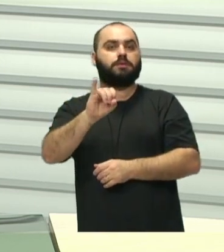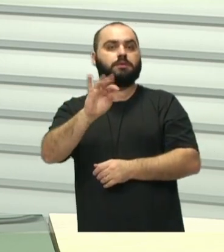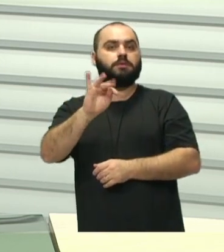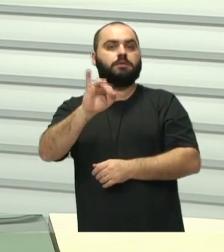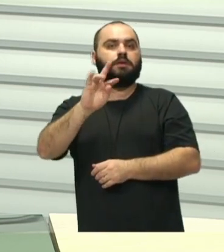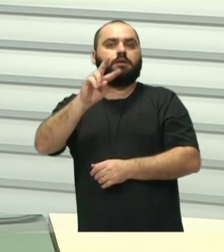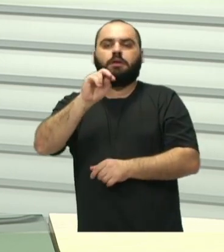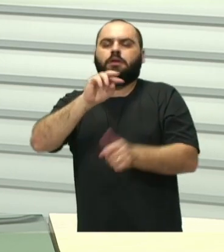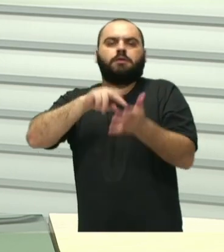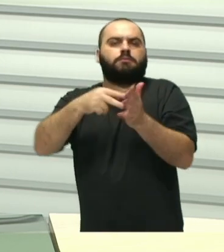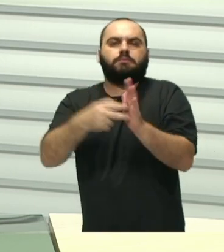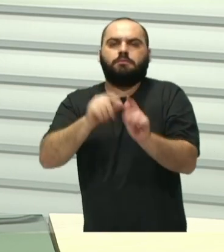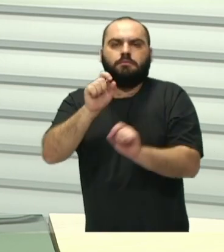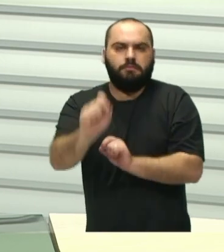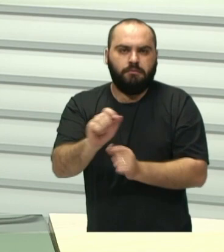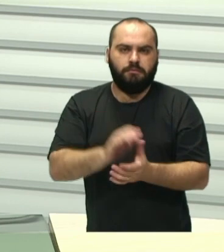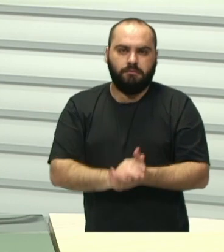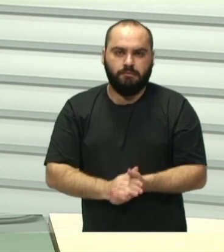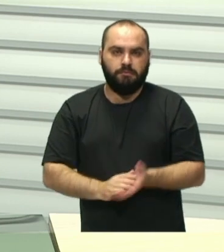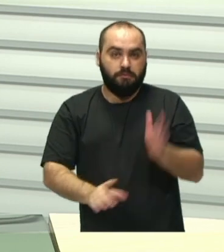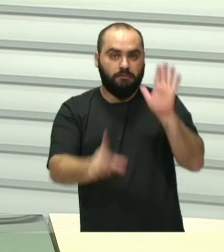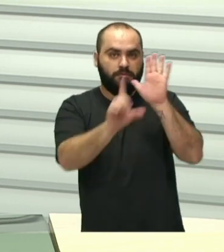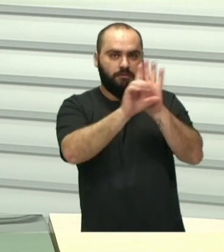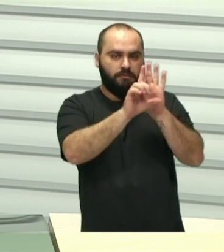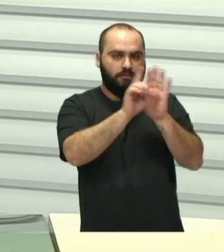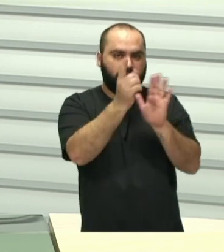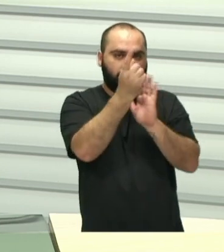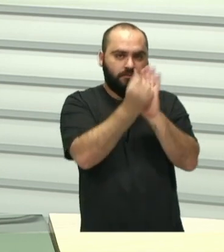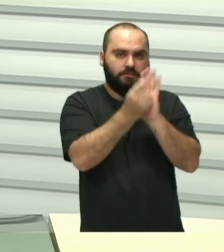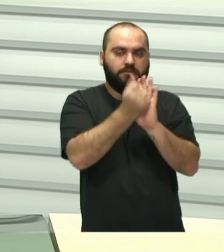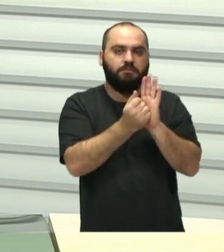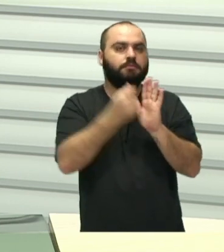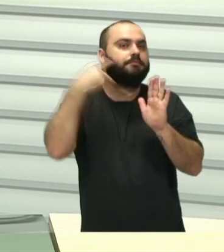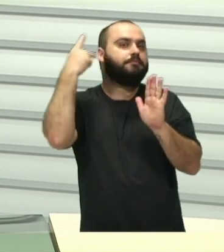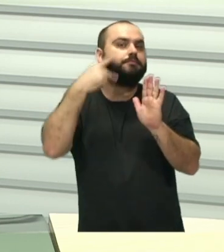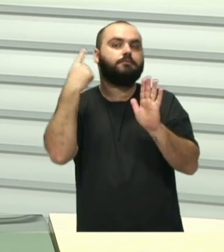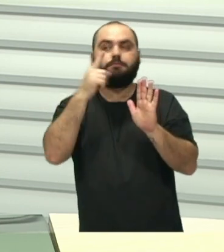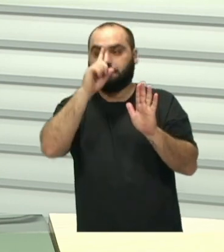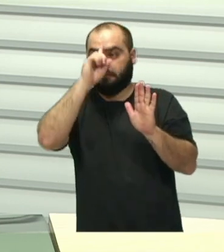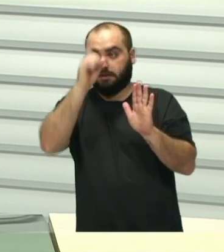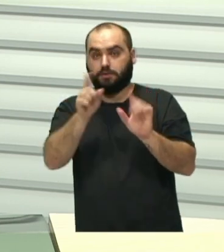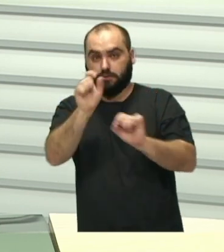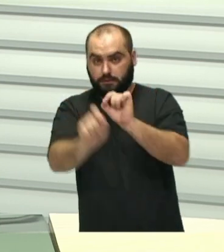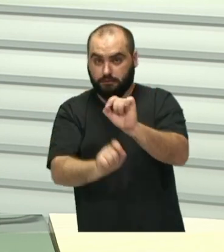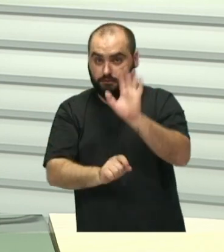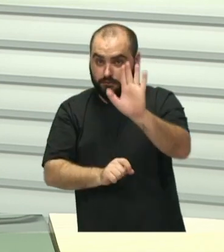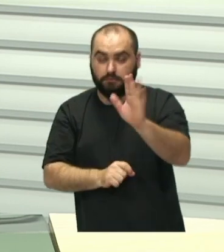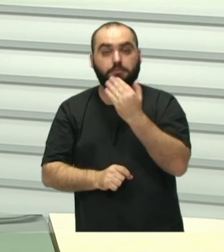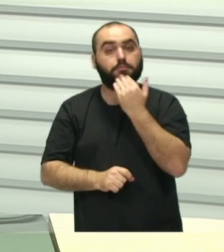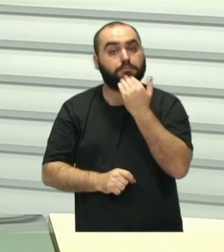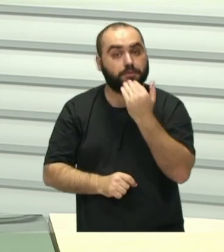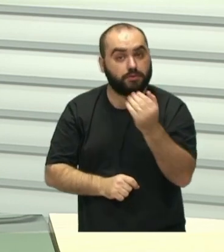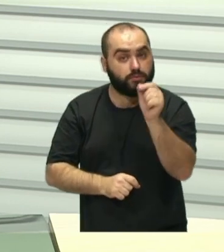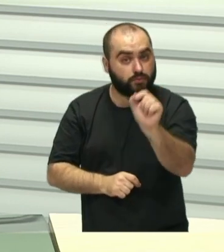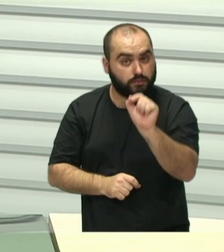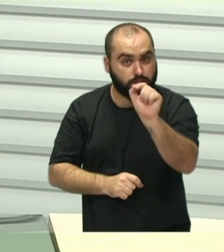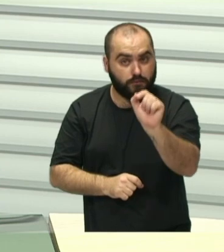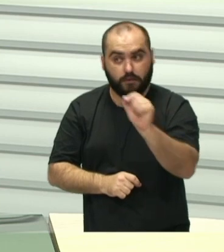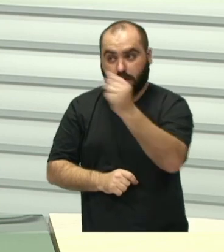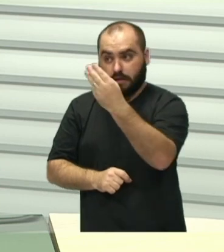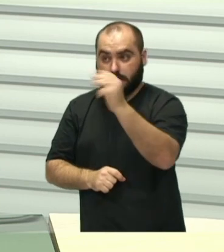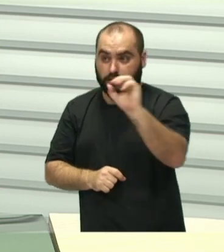peça orçamentária que é lei animal orçamentário o vereador vai poder dizer olha eu quero fazer uma indicação para